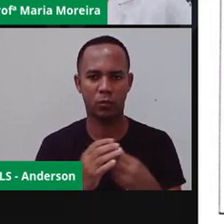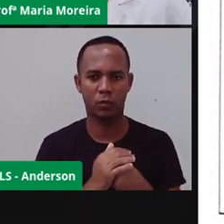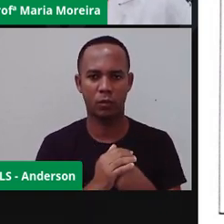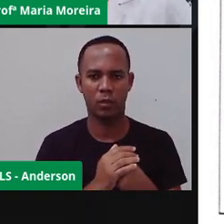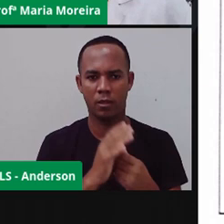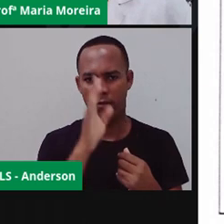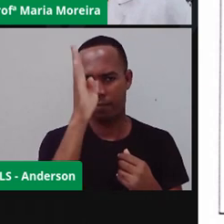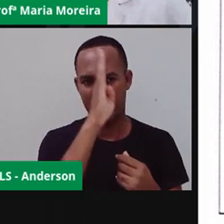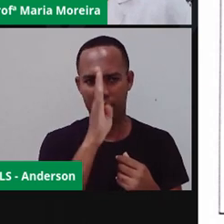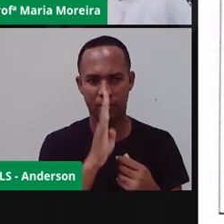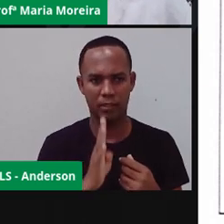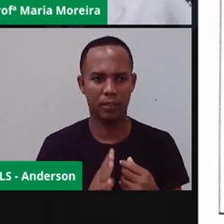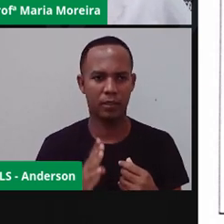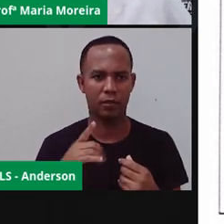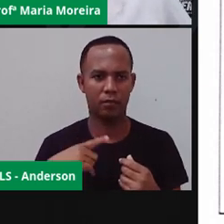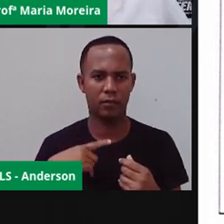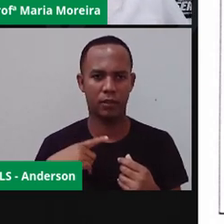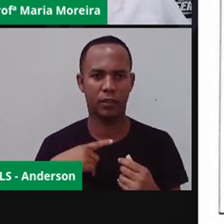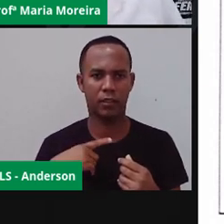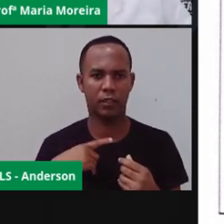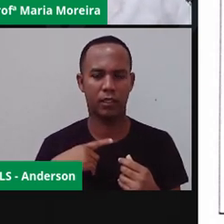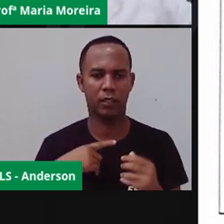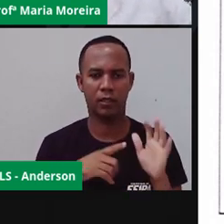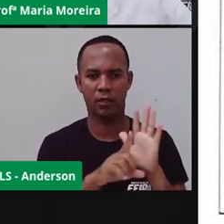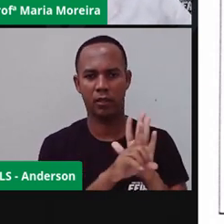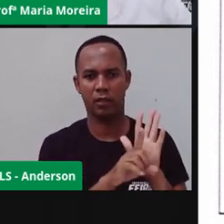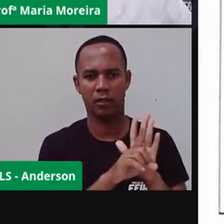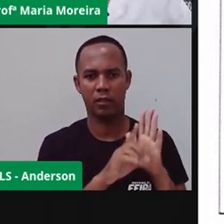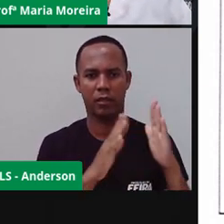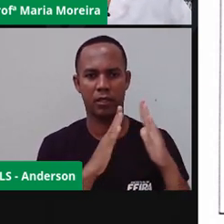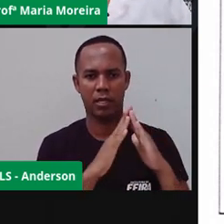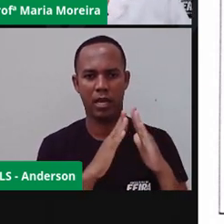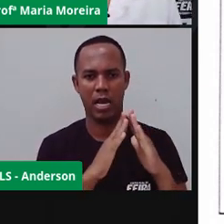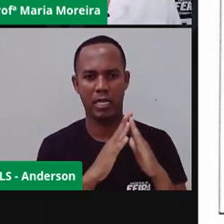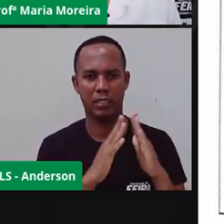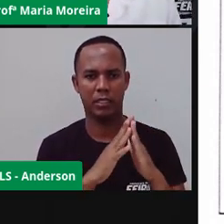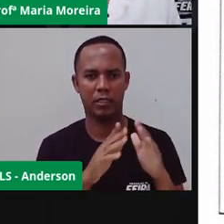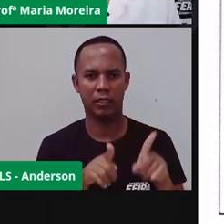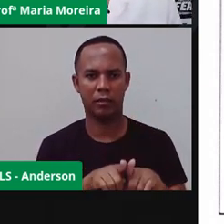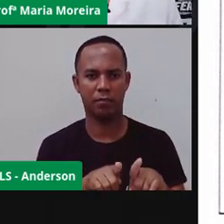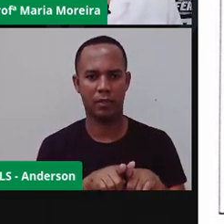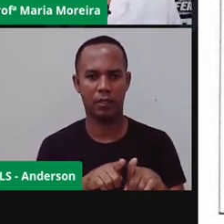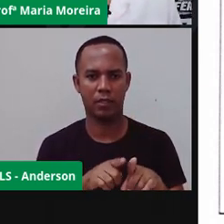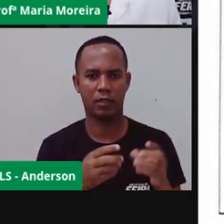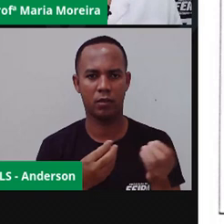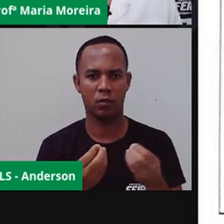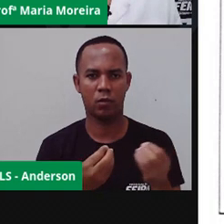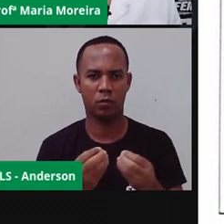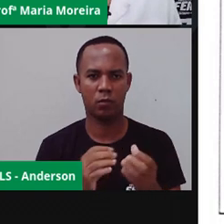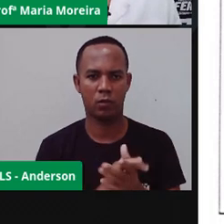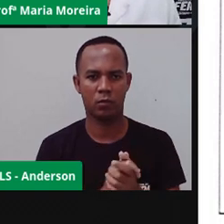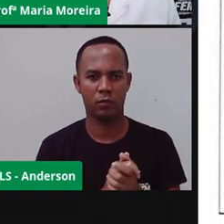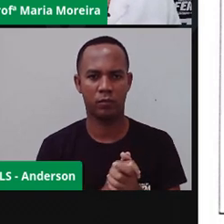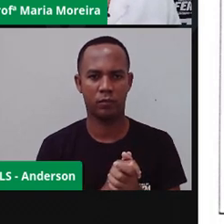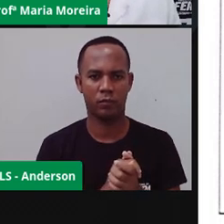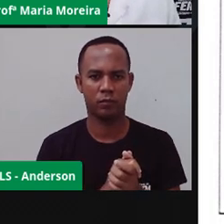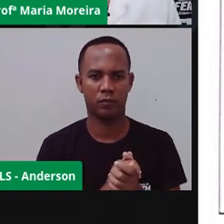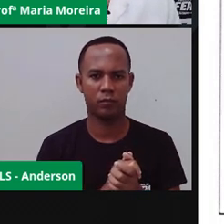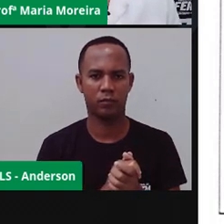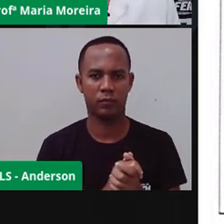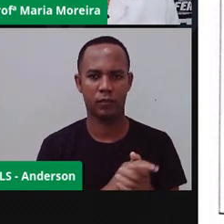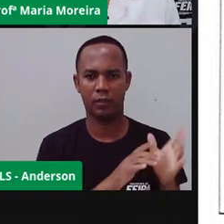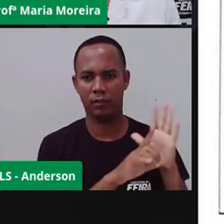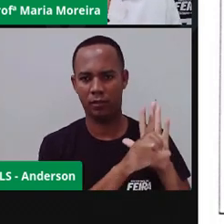brasileiro tem direito à moradia. Por que ele fala de conto de fadas e fala sobre esse artigo da